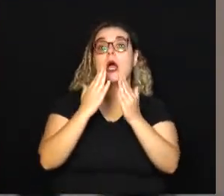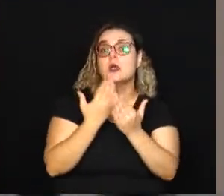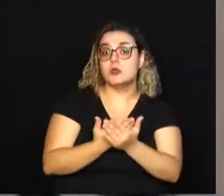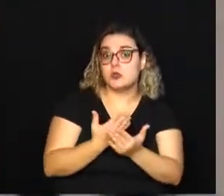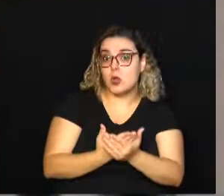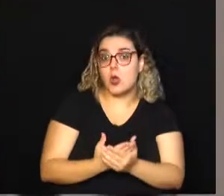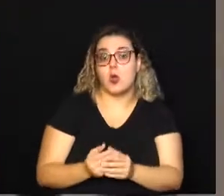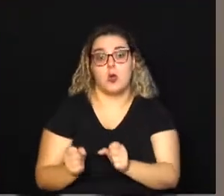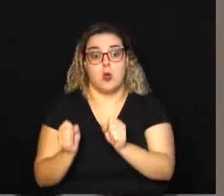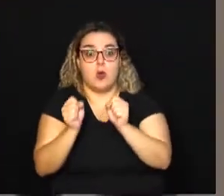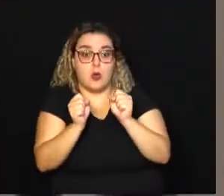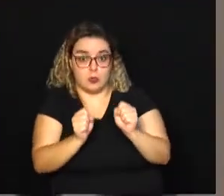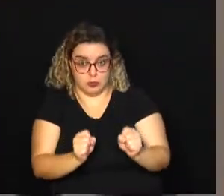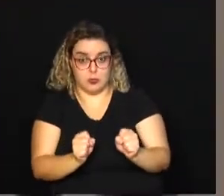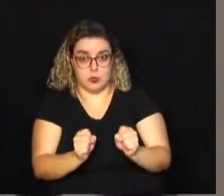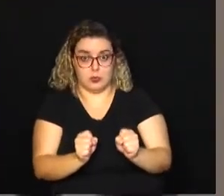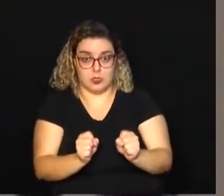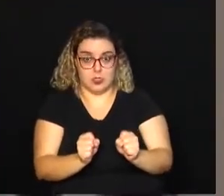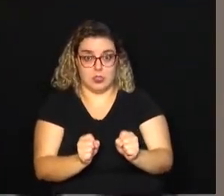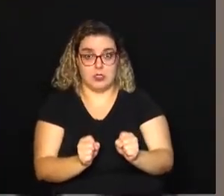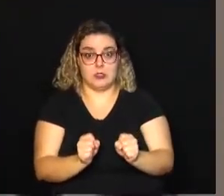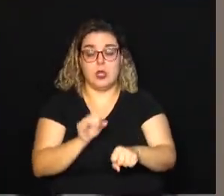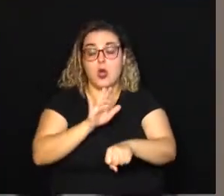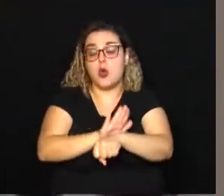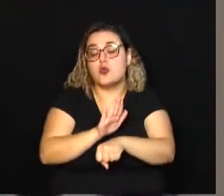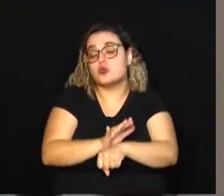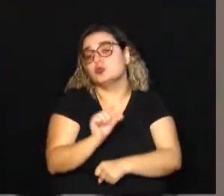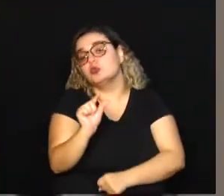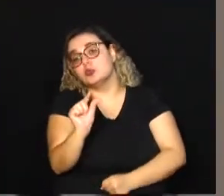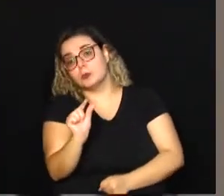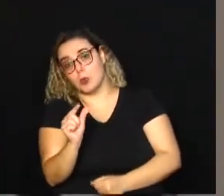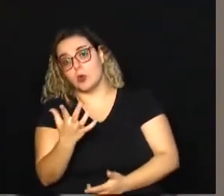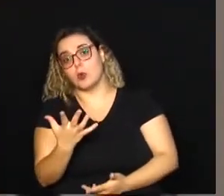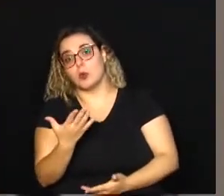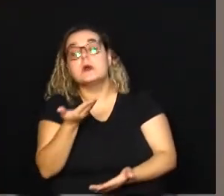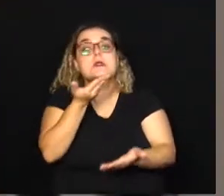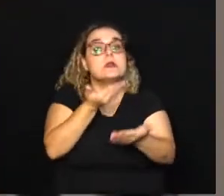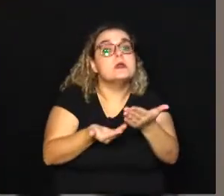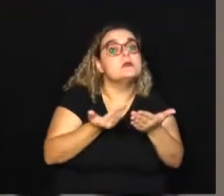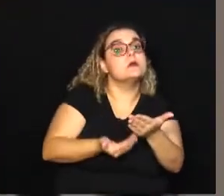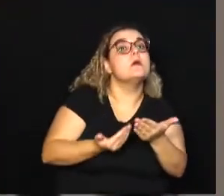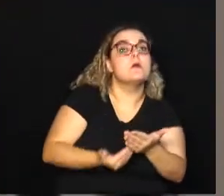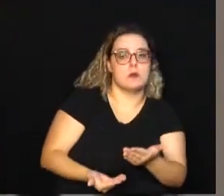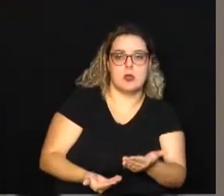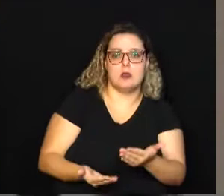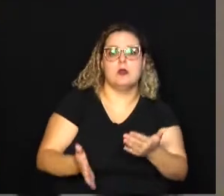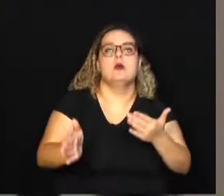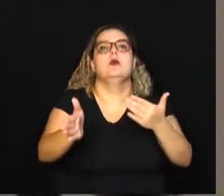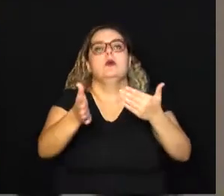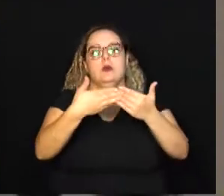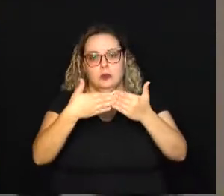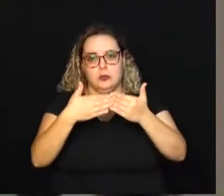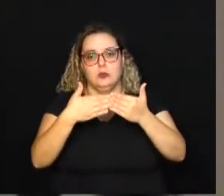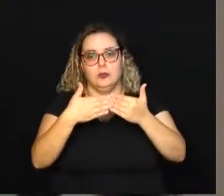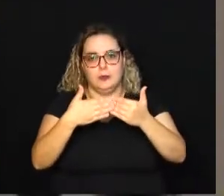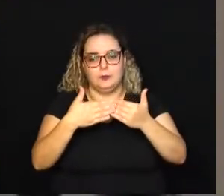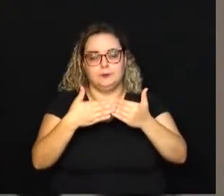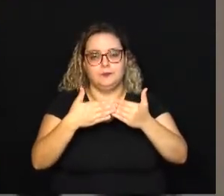pudesse compensar um pouco essas perdas, né, do fechamento da escola,